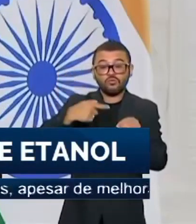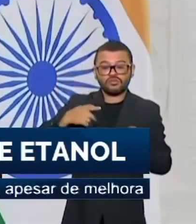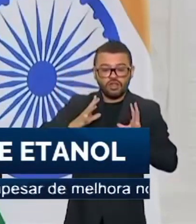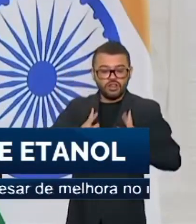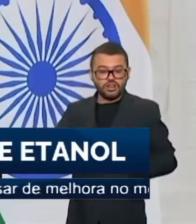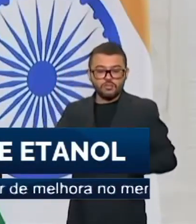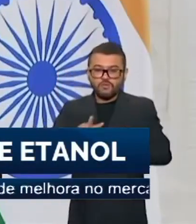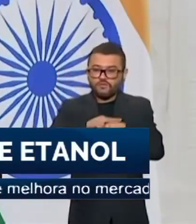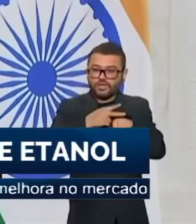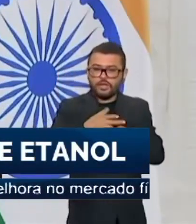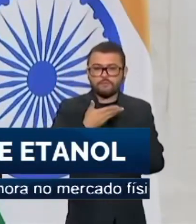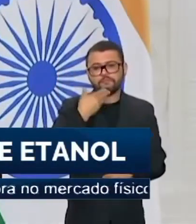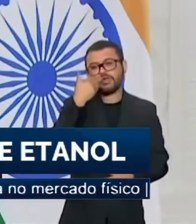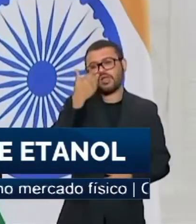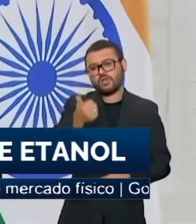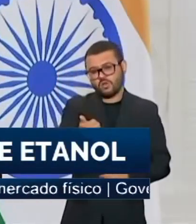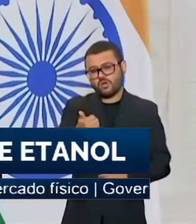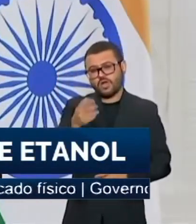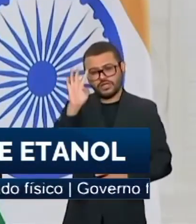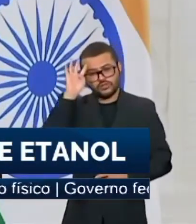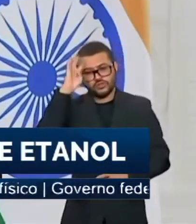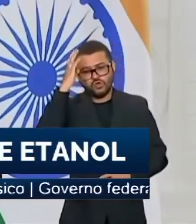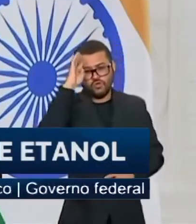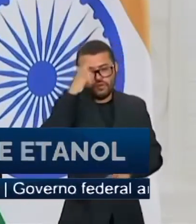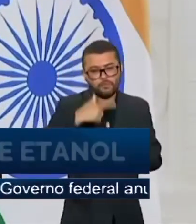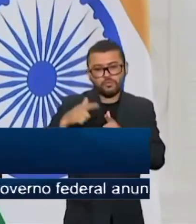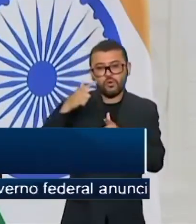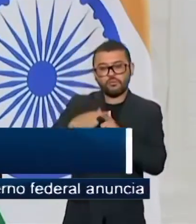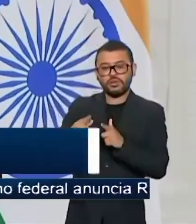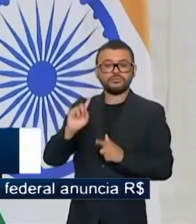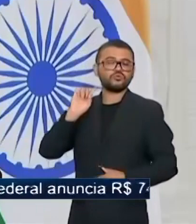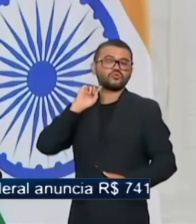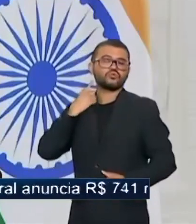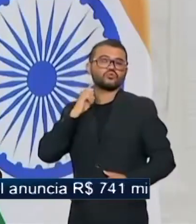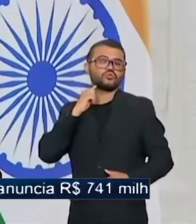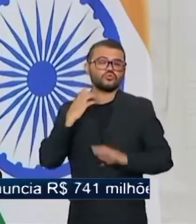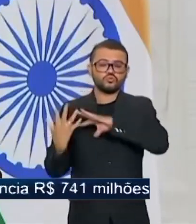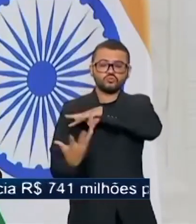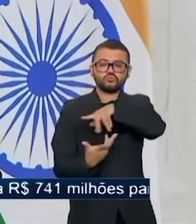podem resolver o grande problema que é a emissão de